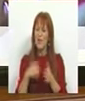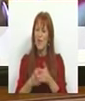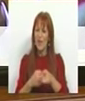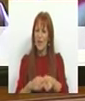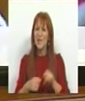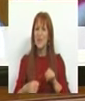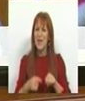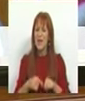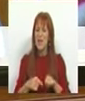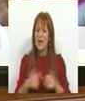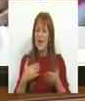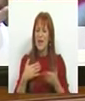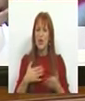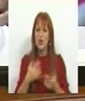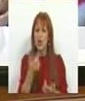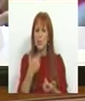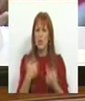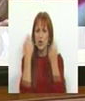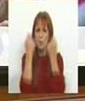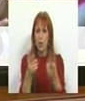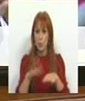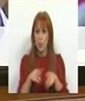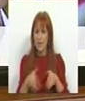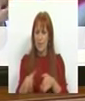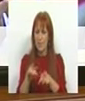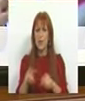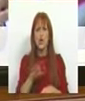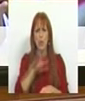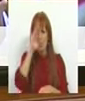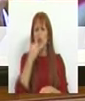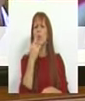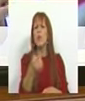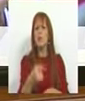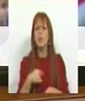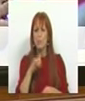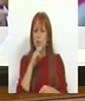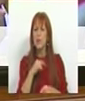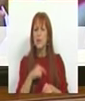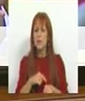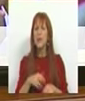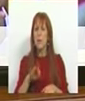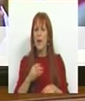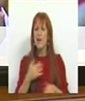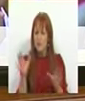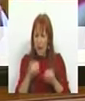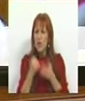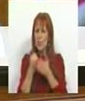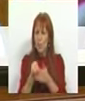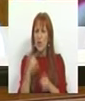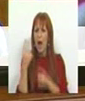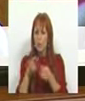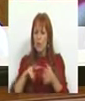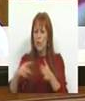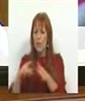final e deixou-nos poucas respostas sobre esse caminho. E, Sr. Ministro, eu digo-lhe que se calhar colhe no PSD muito mais apoio a